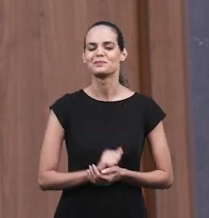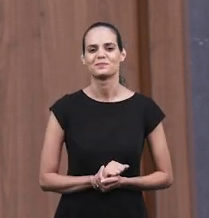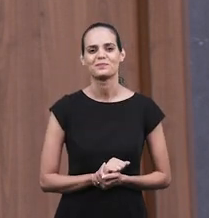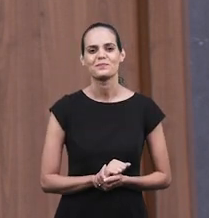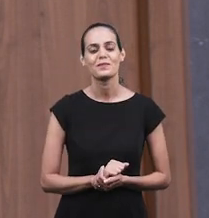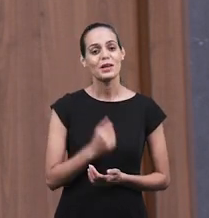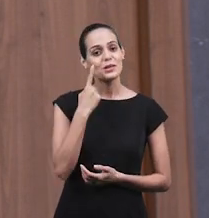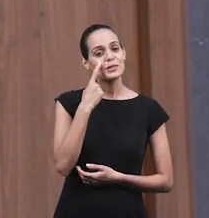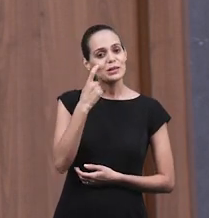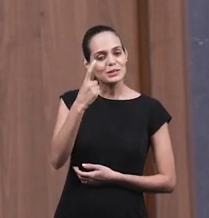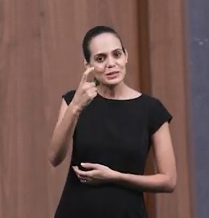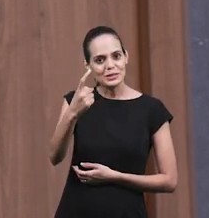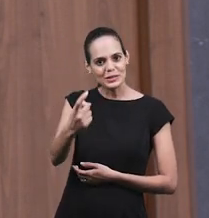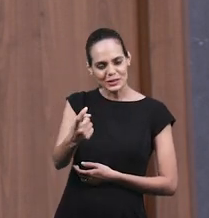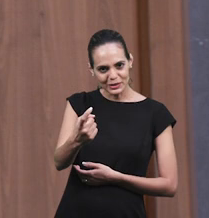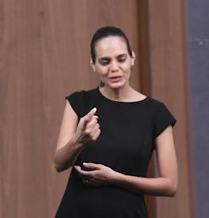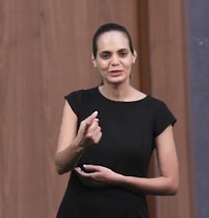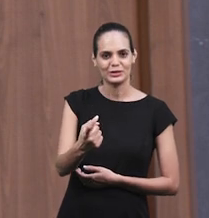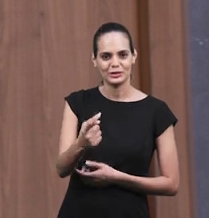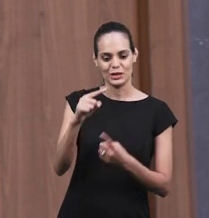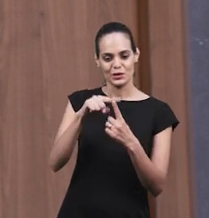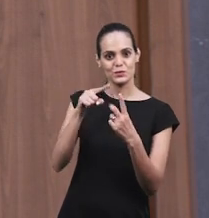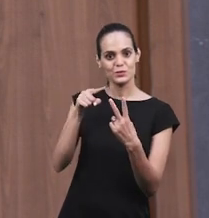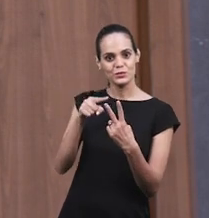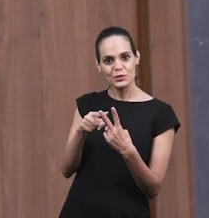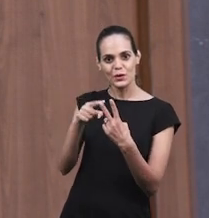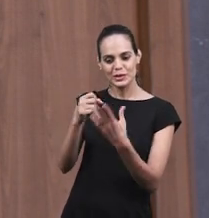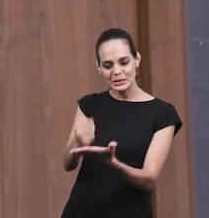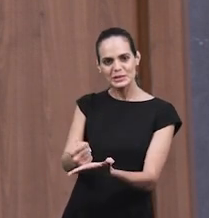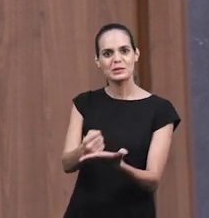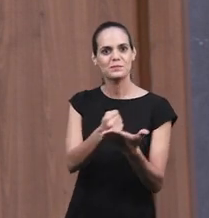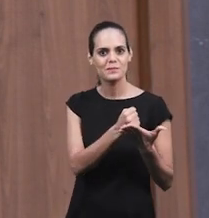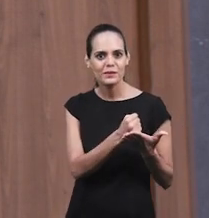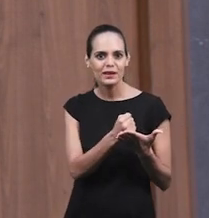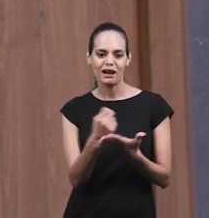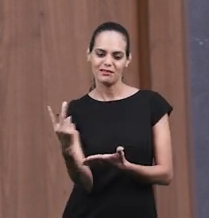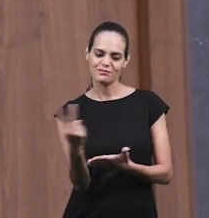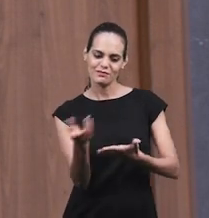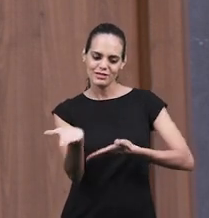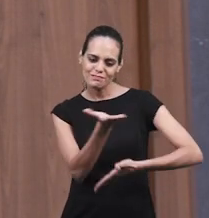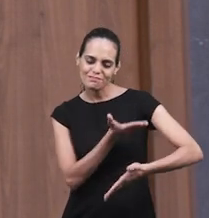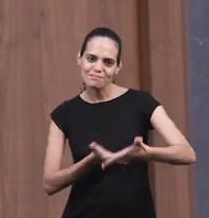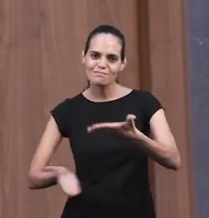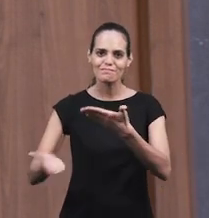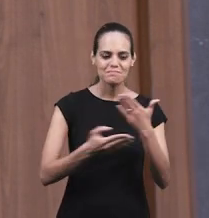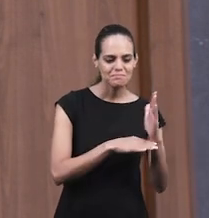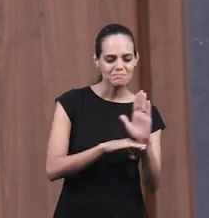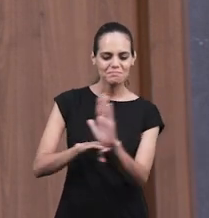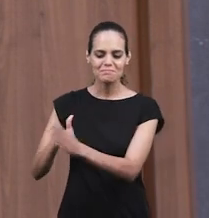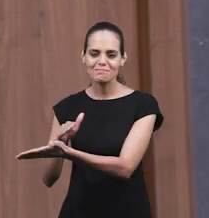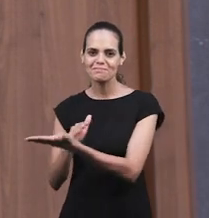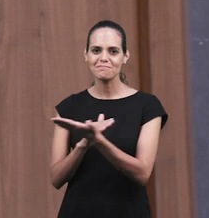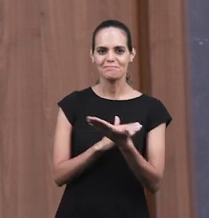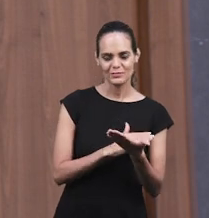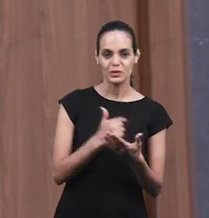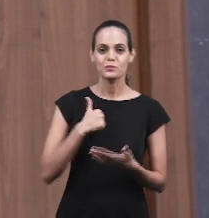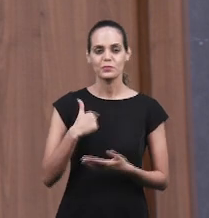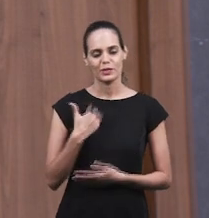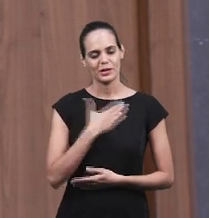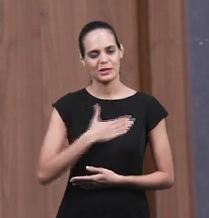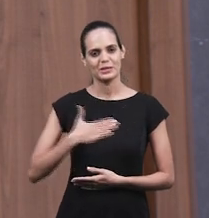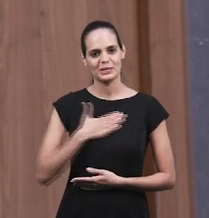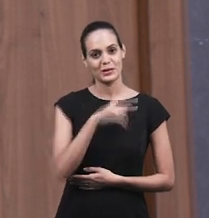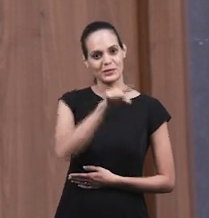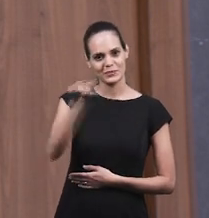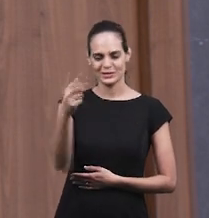E interessante como que o Eliel contou com a ajuda do Micael na resposta. Foi muito boa ali a participação dele. E